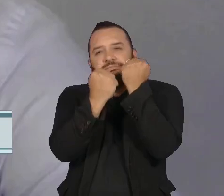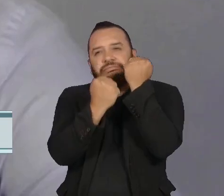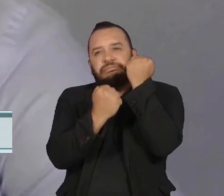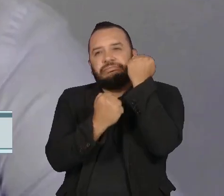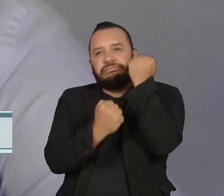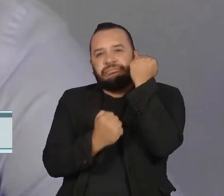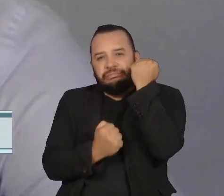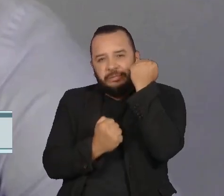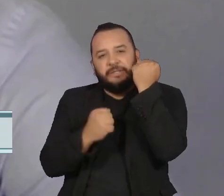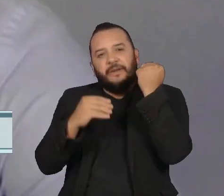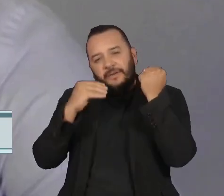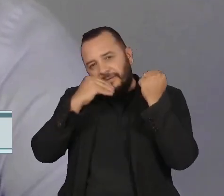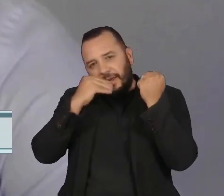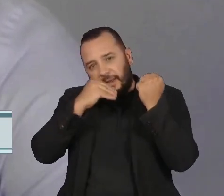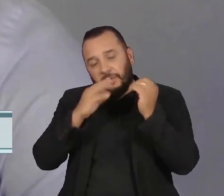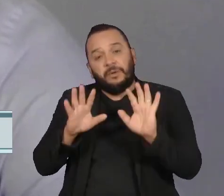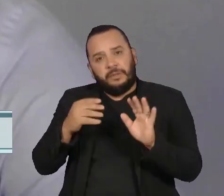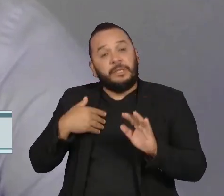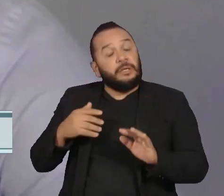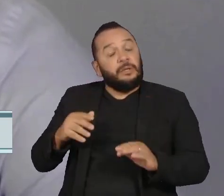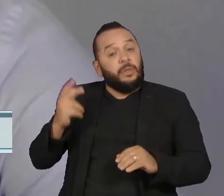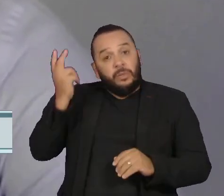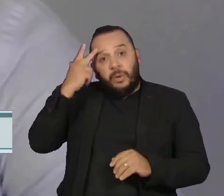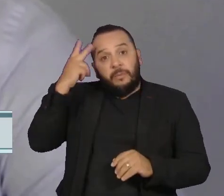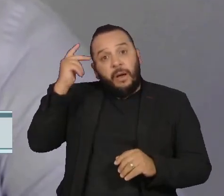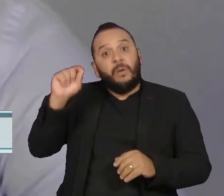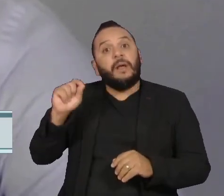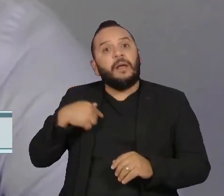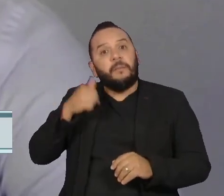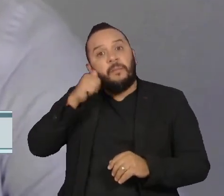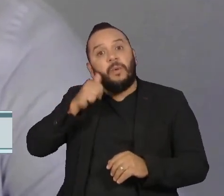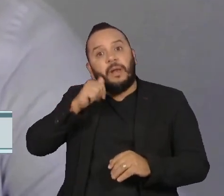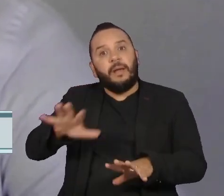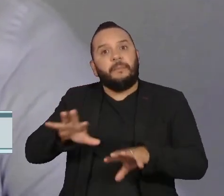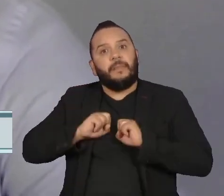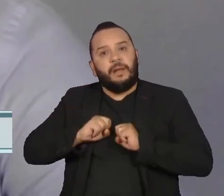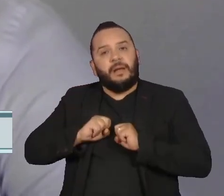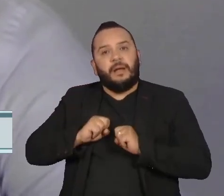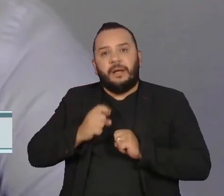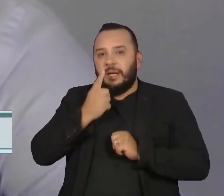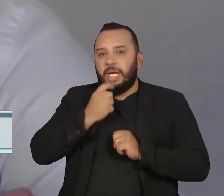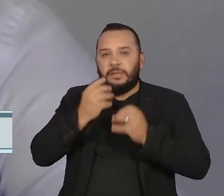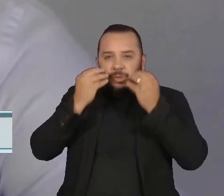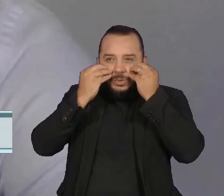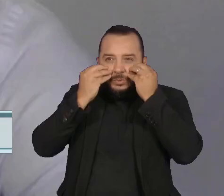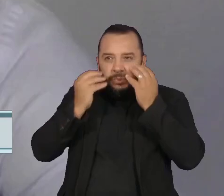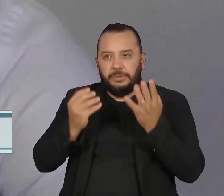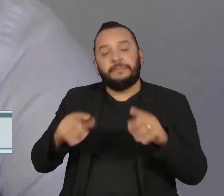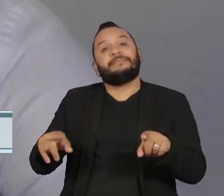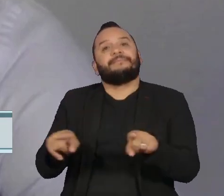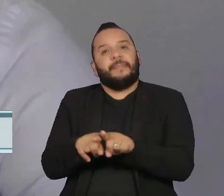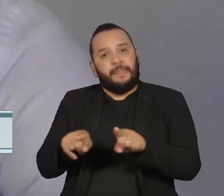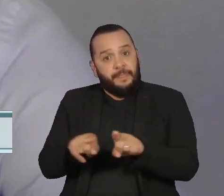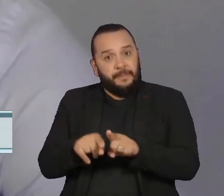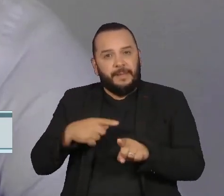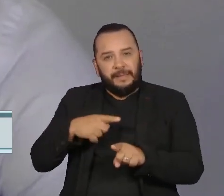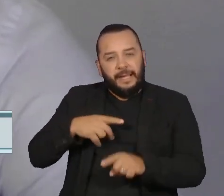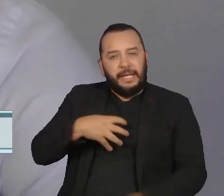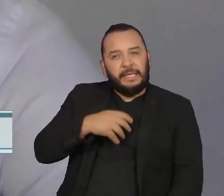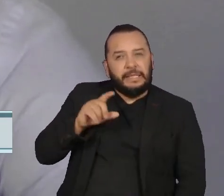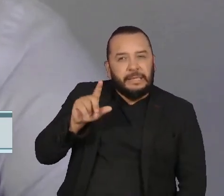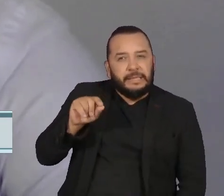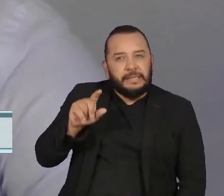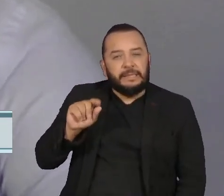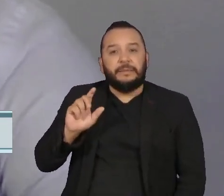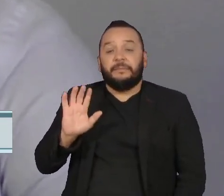principalmente aí, ela é mais comum em mulheres, tá? Vai ter uma característica, ela tem alguns critérios, sinais clínicos principais, mas a gente